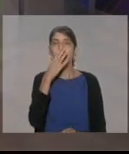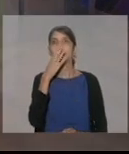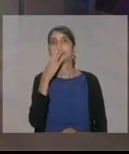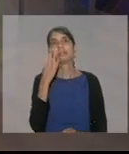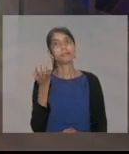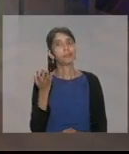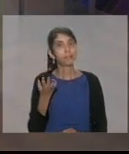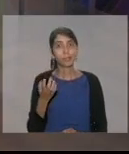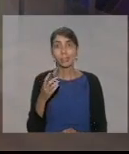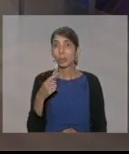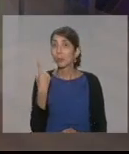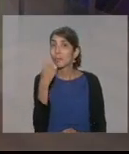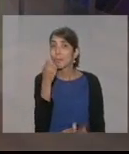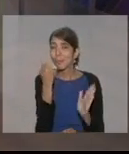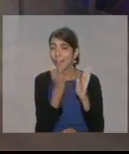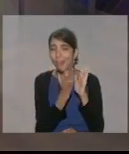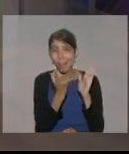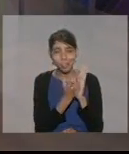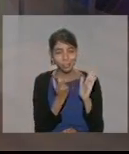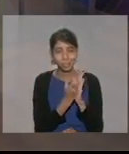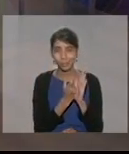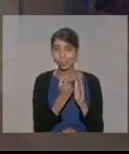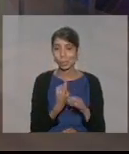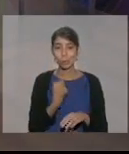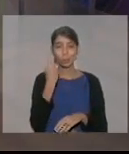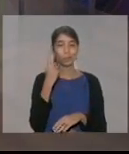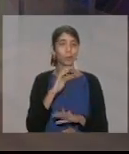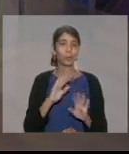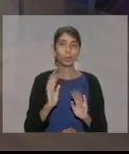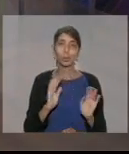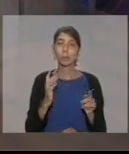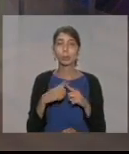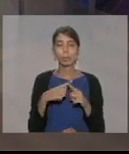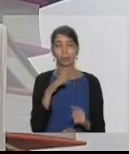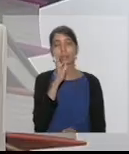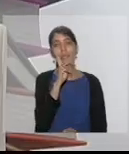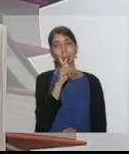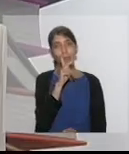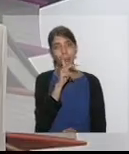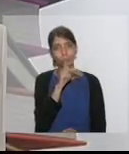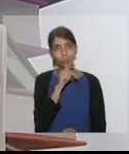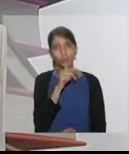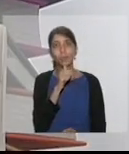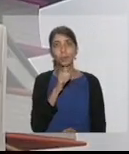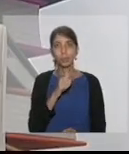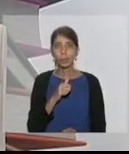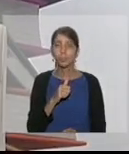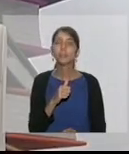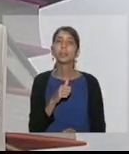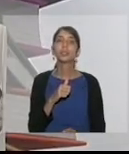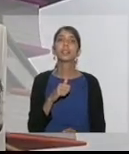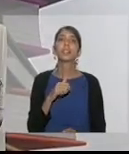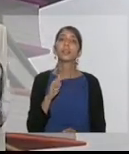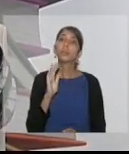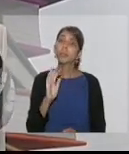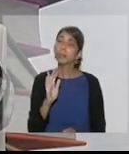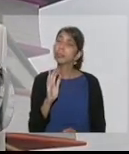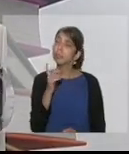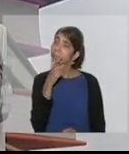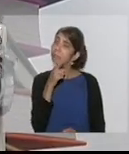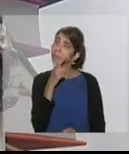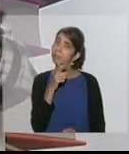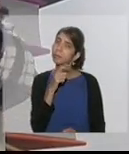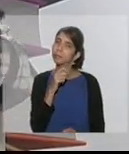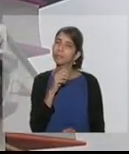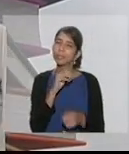Eu quase quero morrer, eu escrevi um parágrafo essa tarde. Tipo assim, eu quero morrer, porque eu sou lenta. O processo meu de criação é lento. Mas eu vou